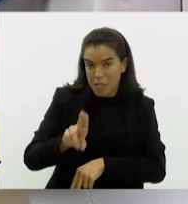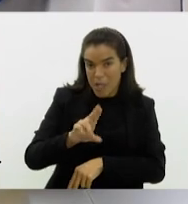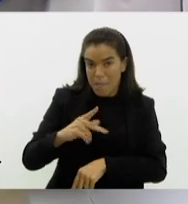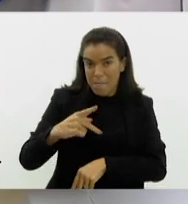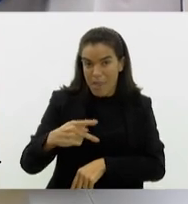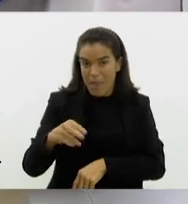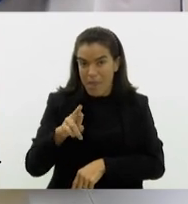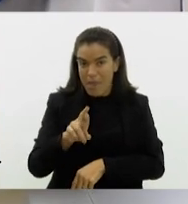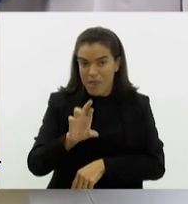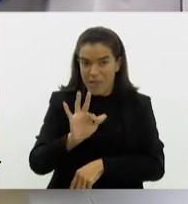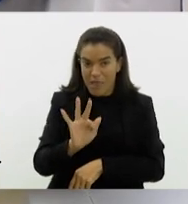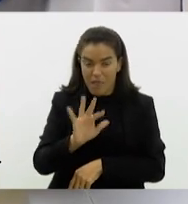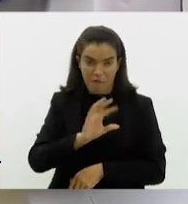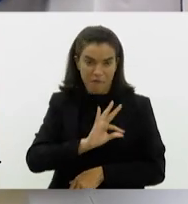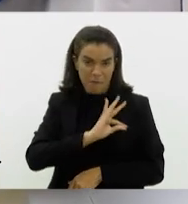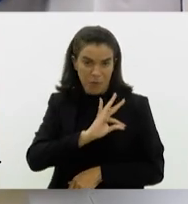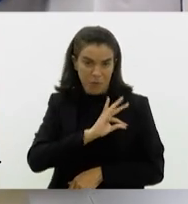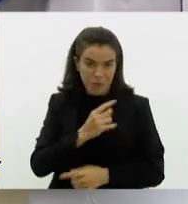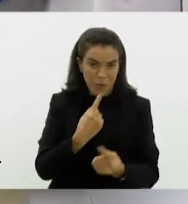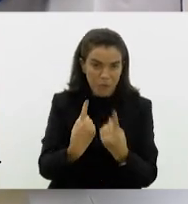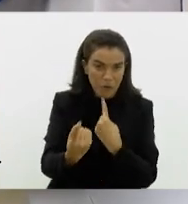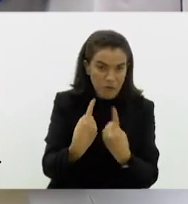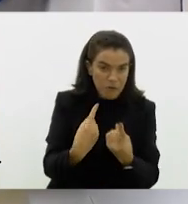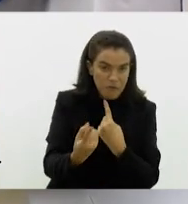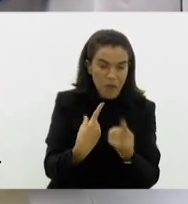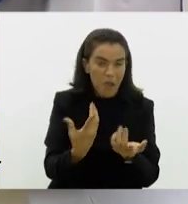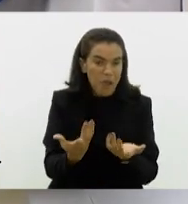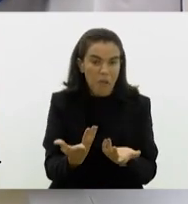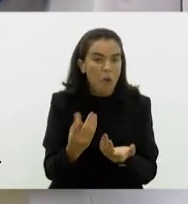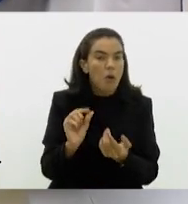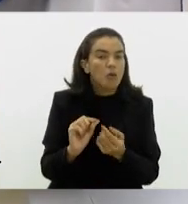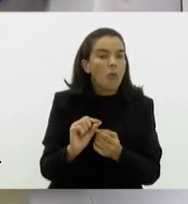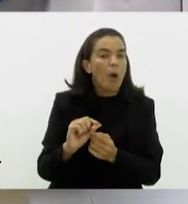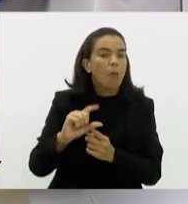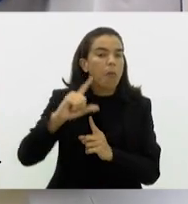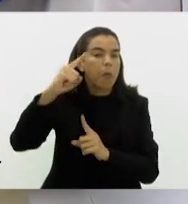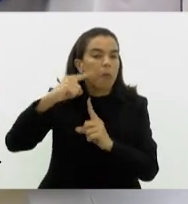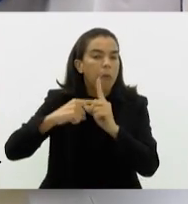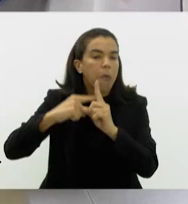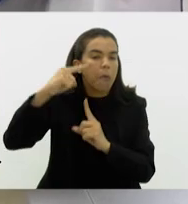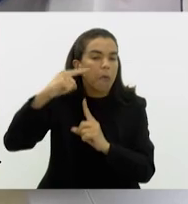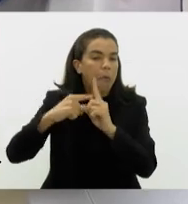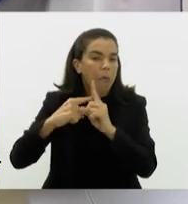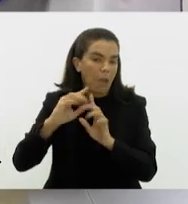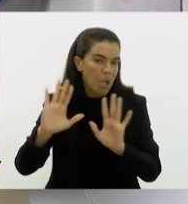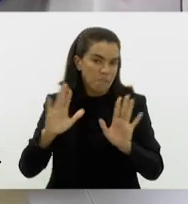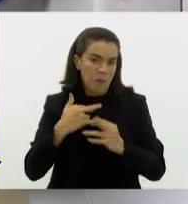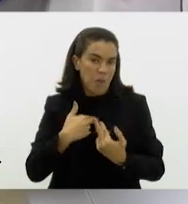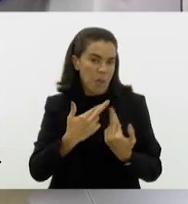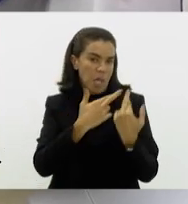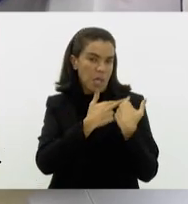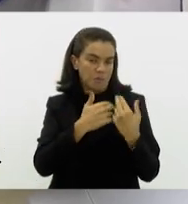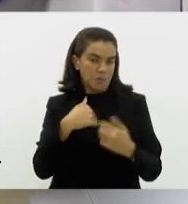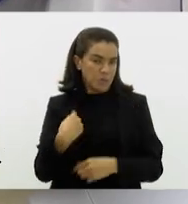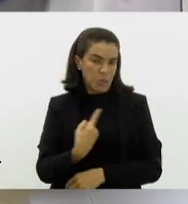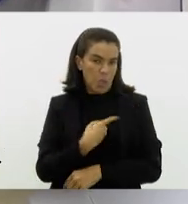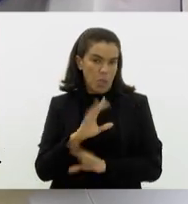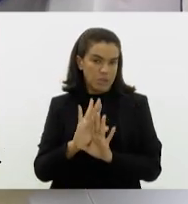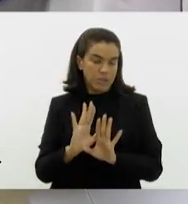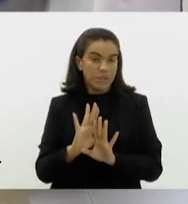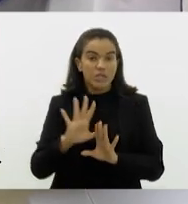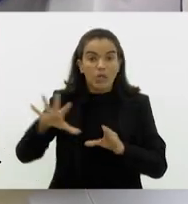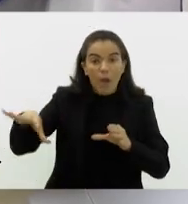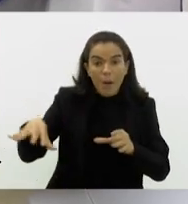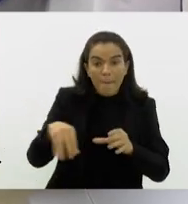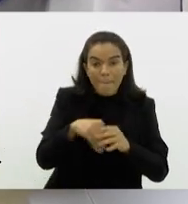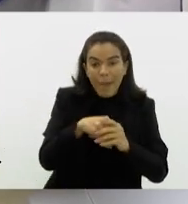PRF, como vai ser o critério, qual vai ser a dosagem aceitada, é uma questão técnica que não nos cabe. O intuito aqui é só incluir